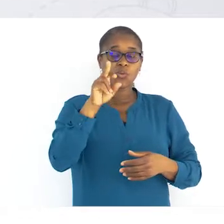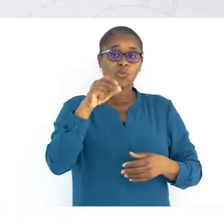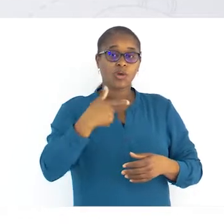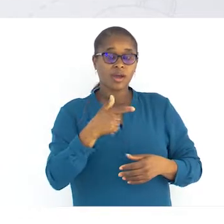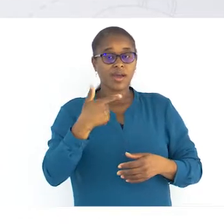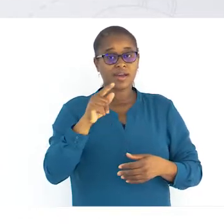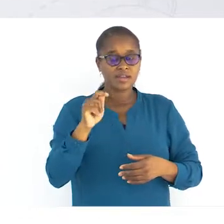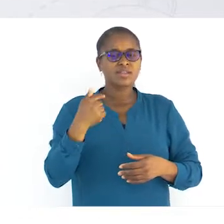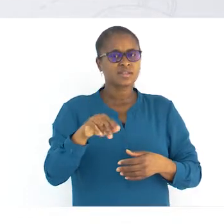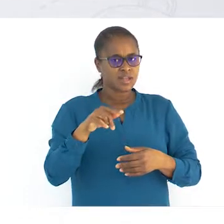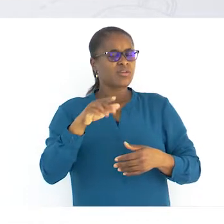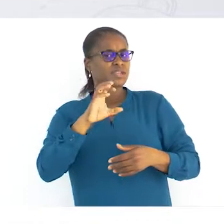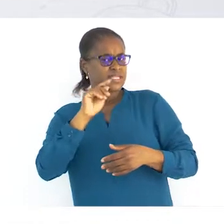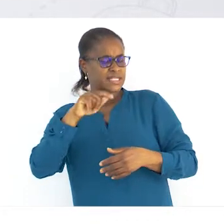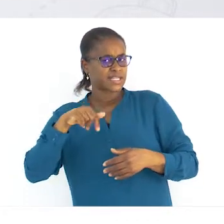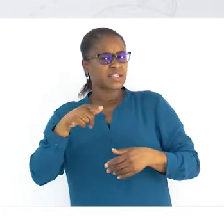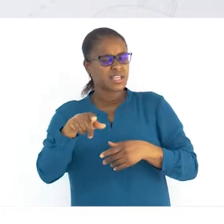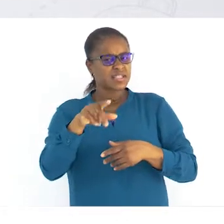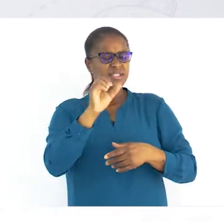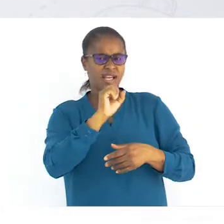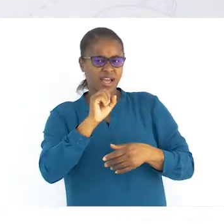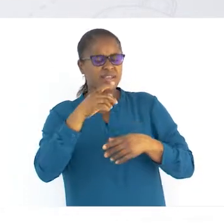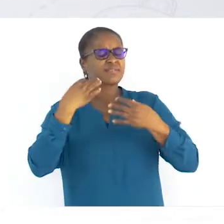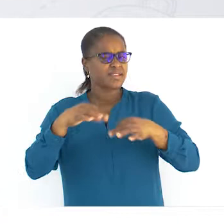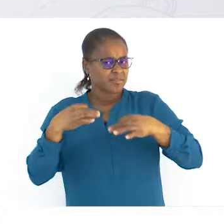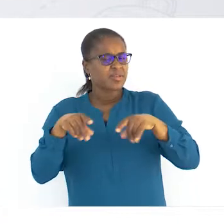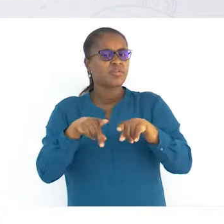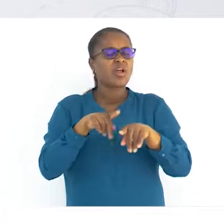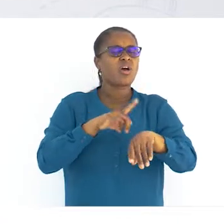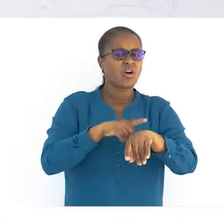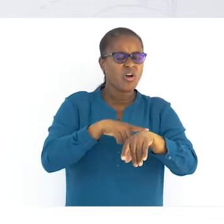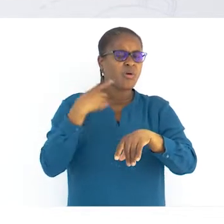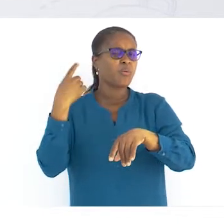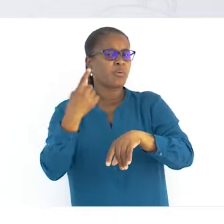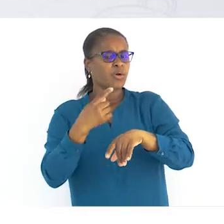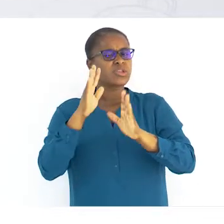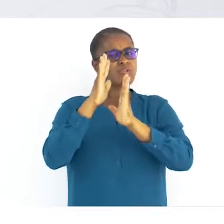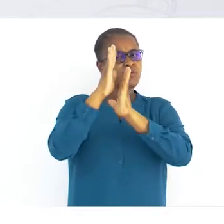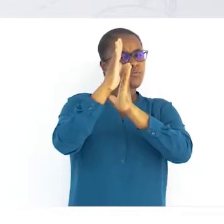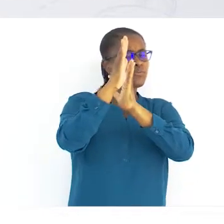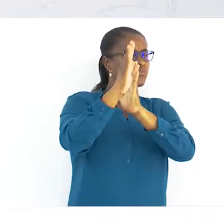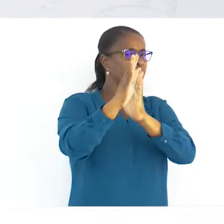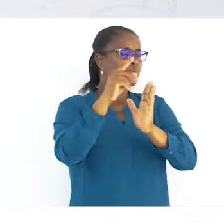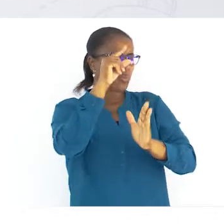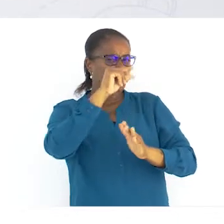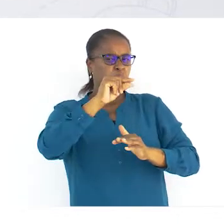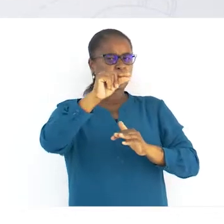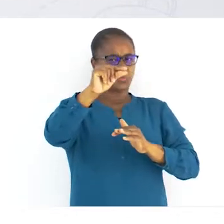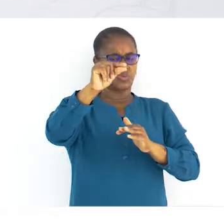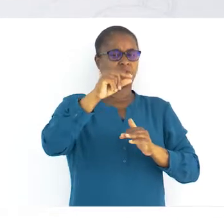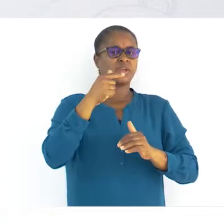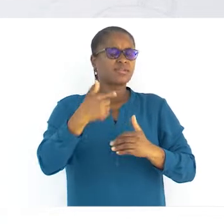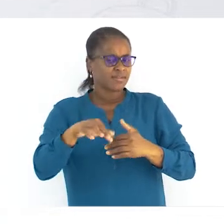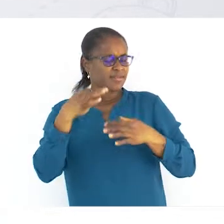são sempre o mesmo. Horas e horas de espera nestas filas demasiado longas. Pois é, tem